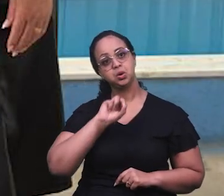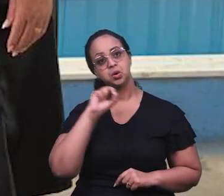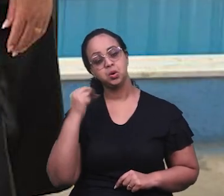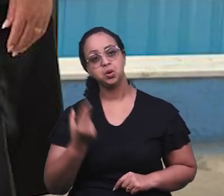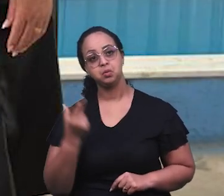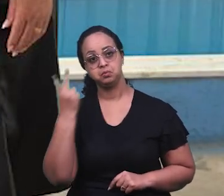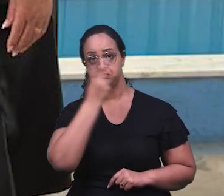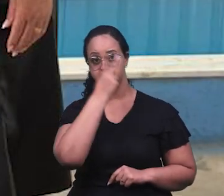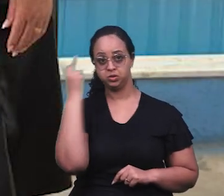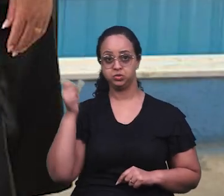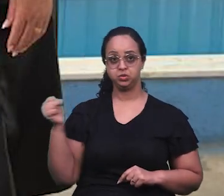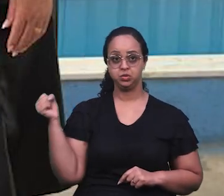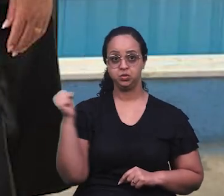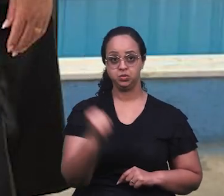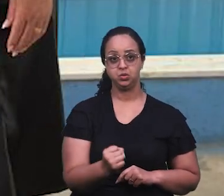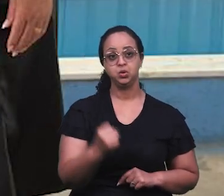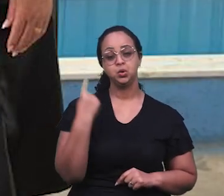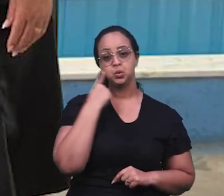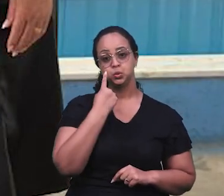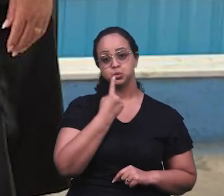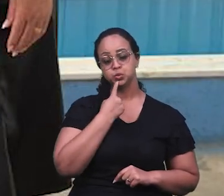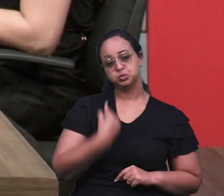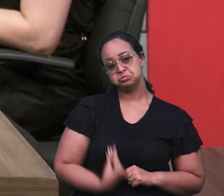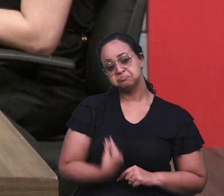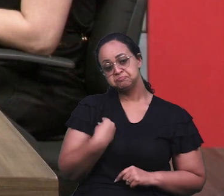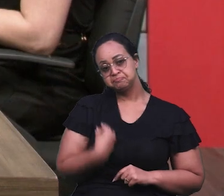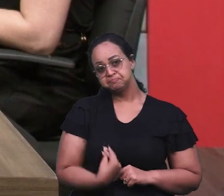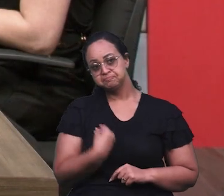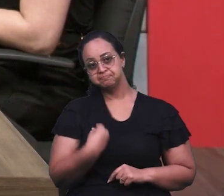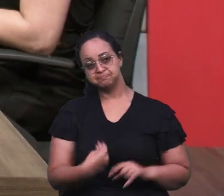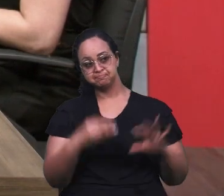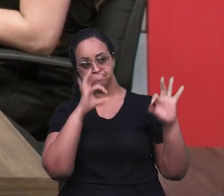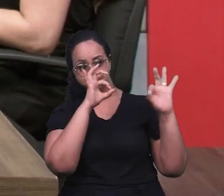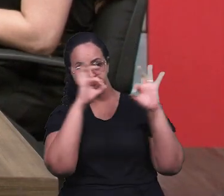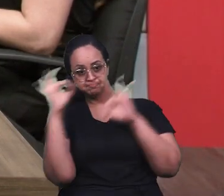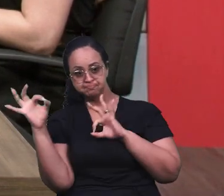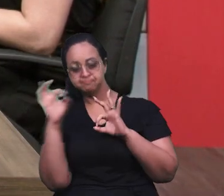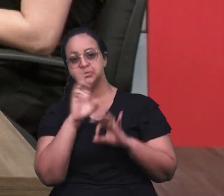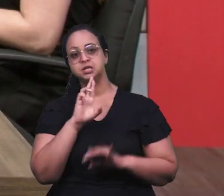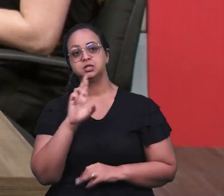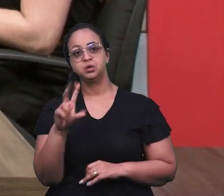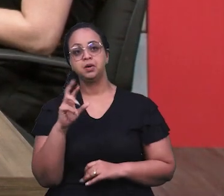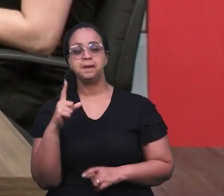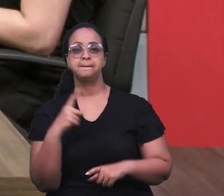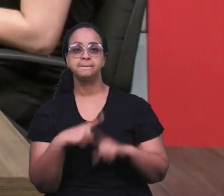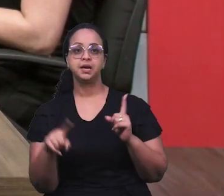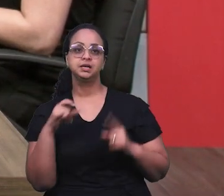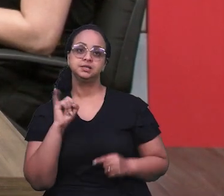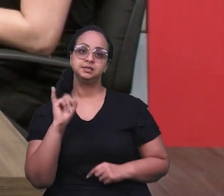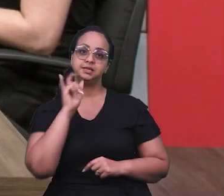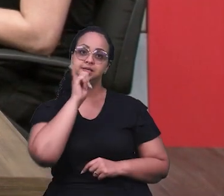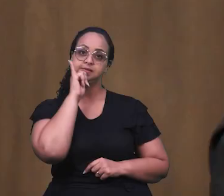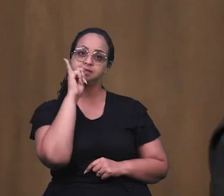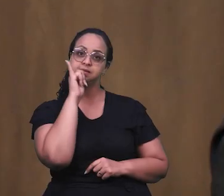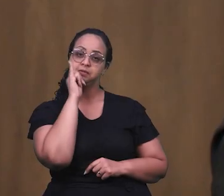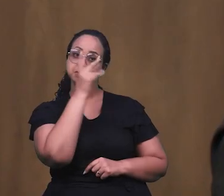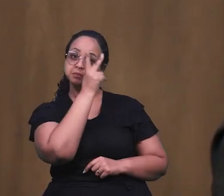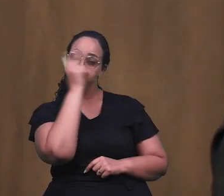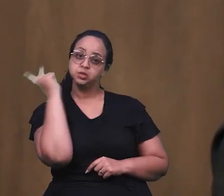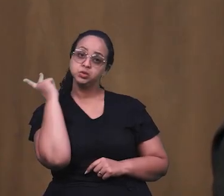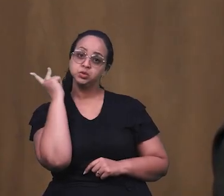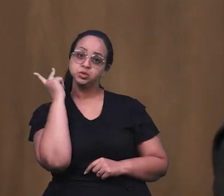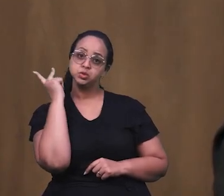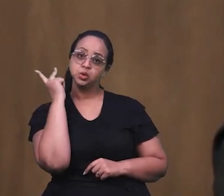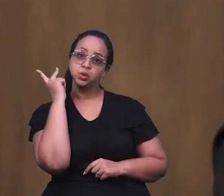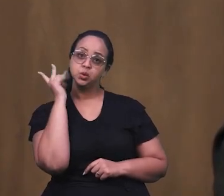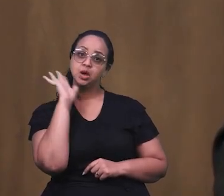sendo batizada, o surdo pode ser que ele esteja só participando do batismo. Ele não está sendo batizado. Mas até se a pessoa que está sendo